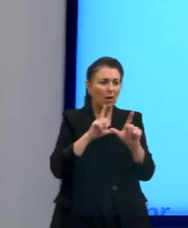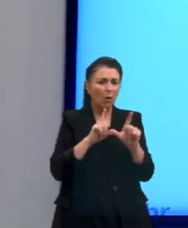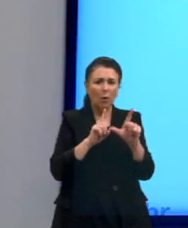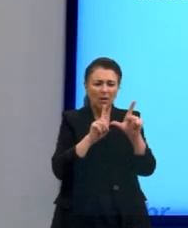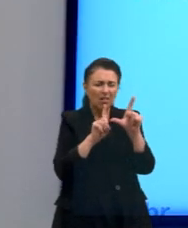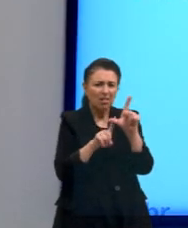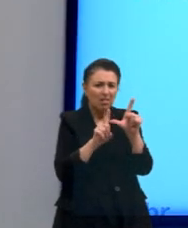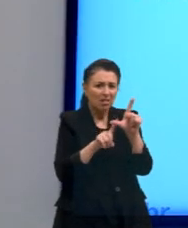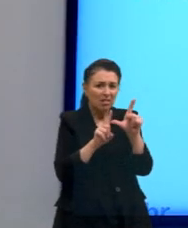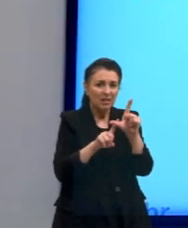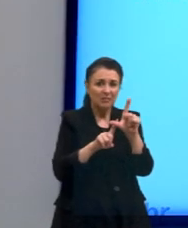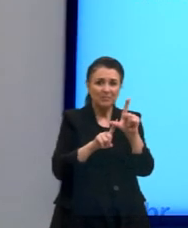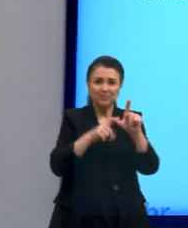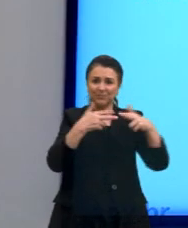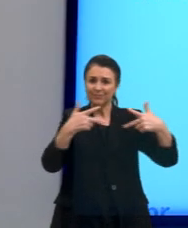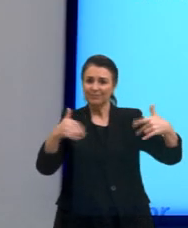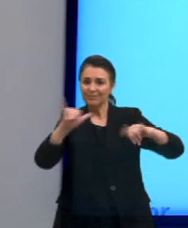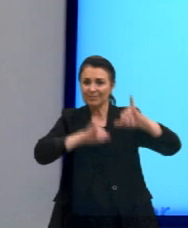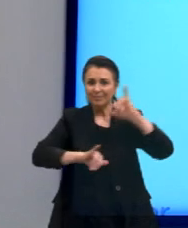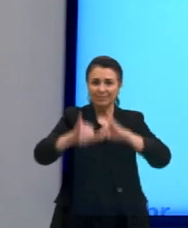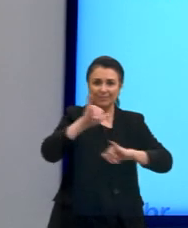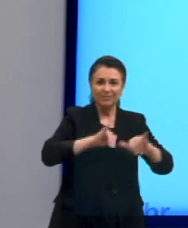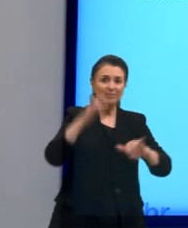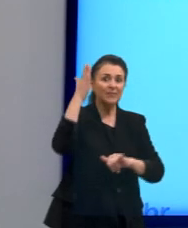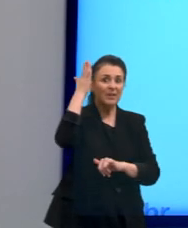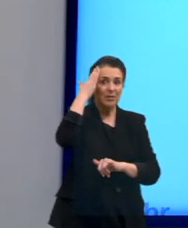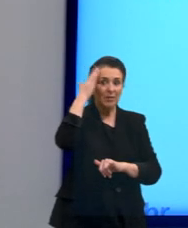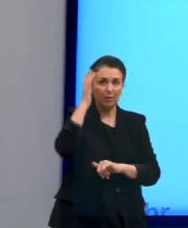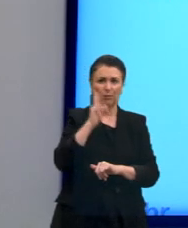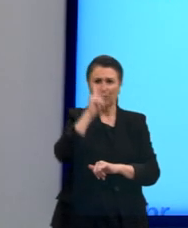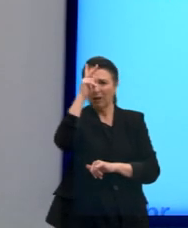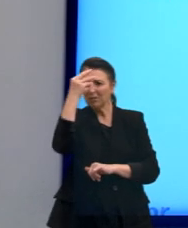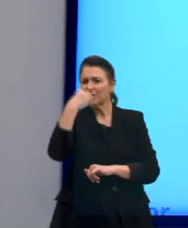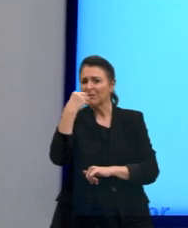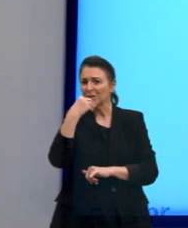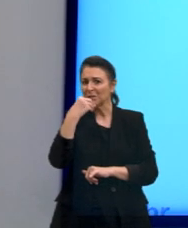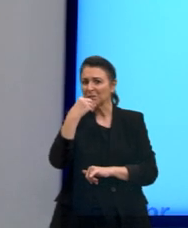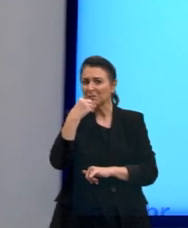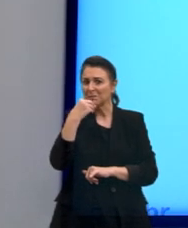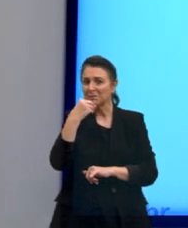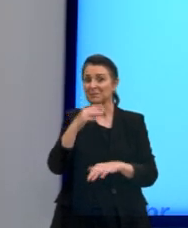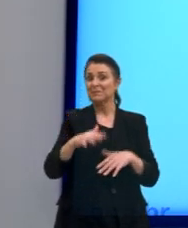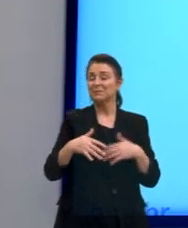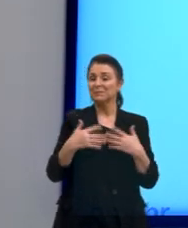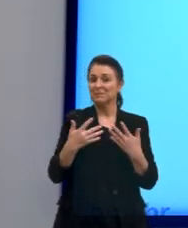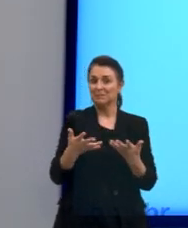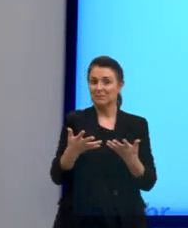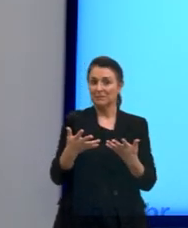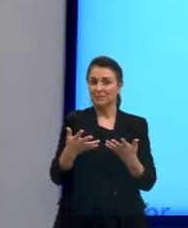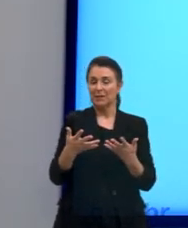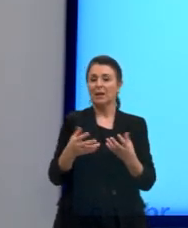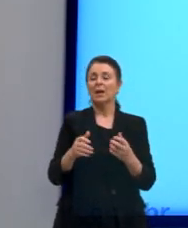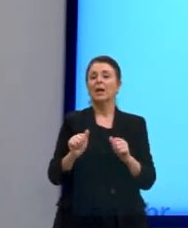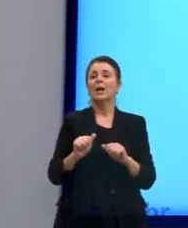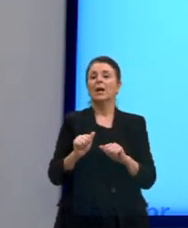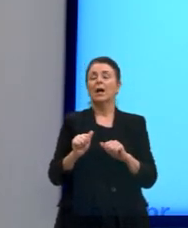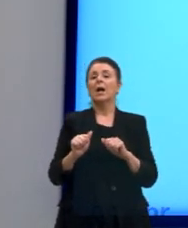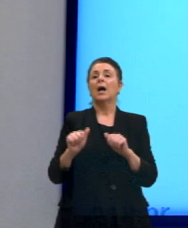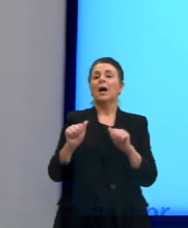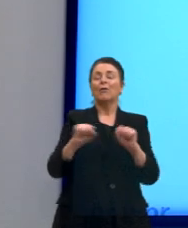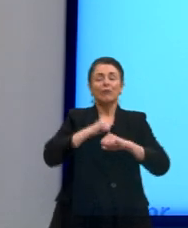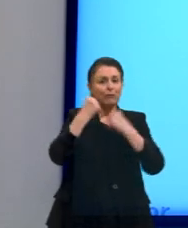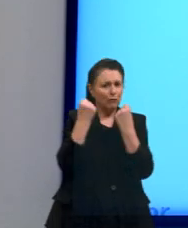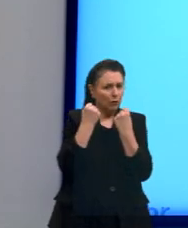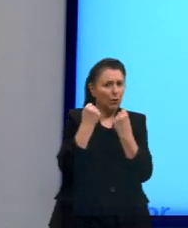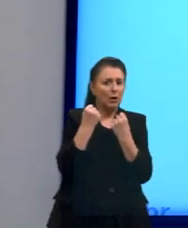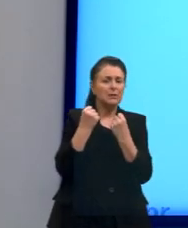se monte de elemento químico como eu identifico telefone fraco então a força dos ácidos